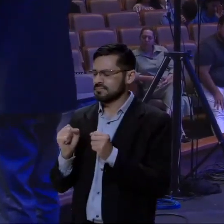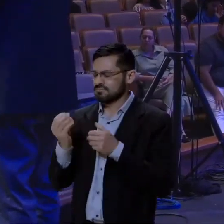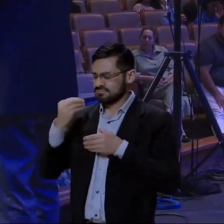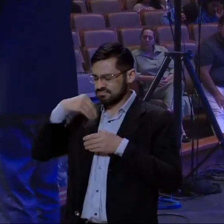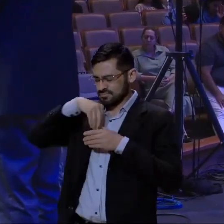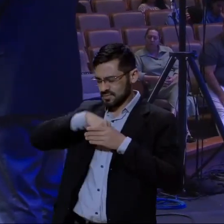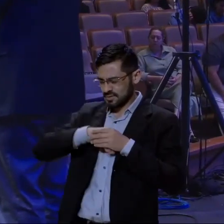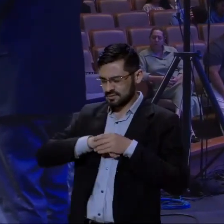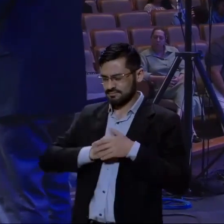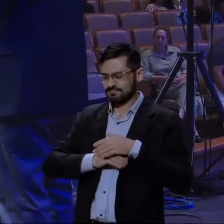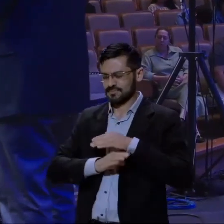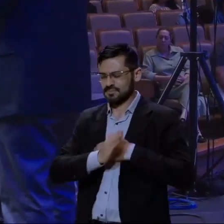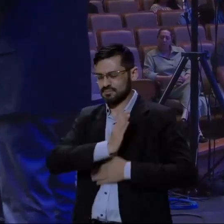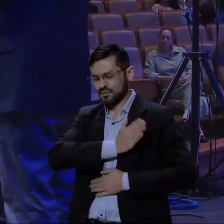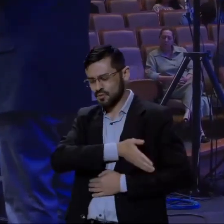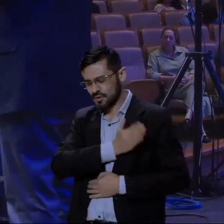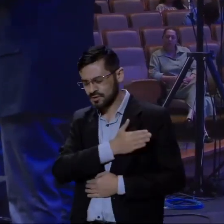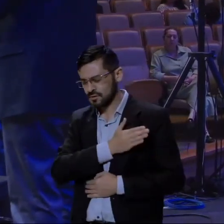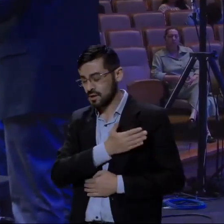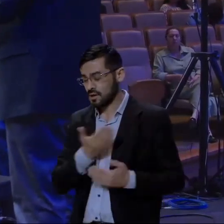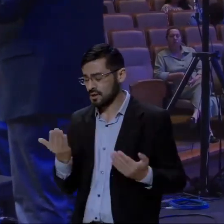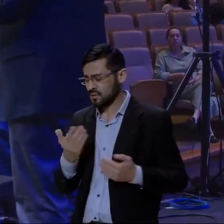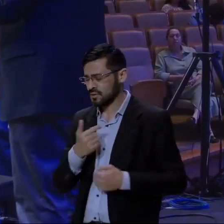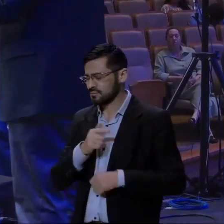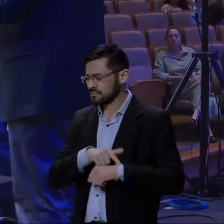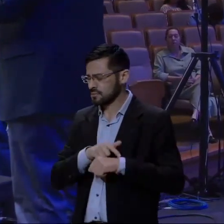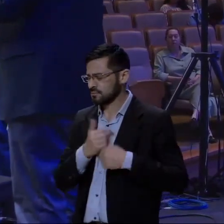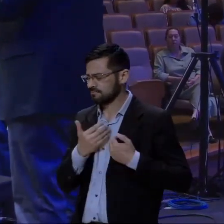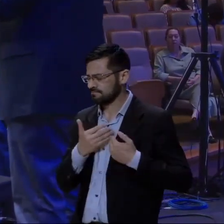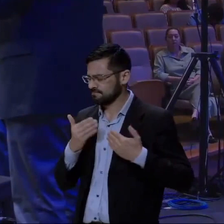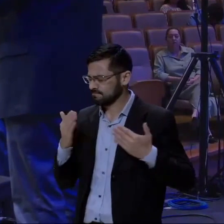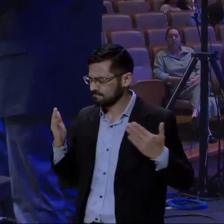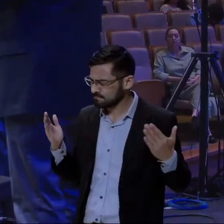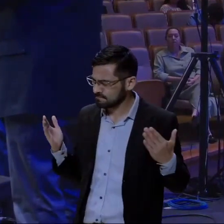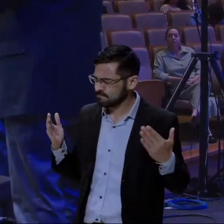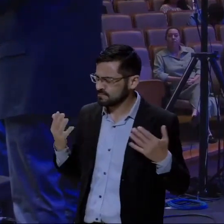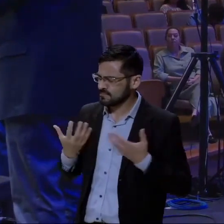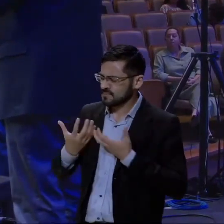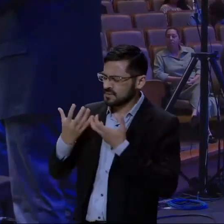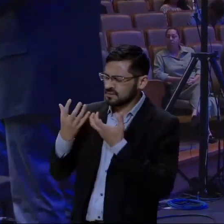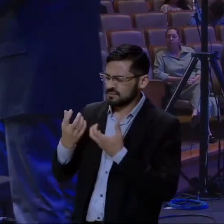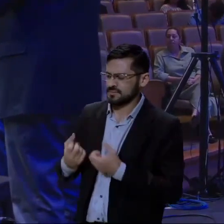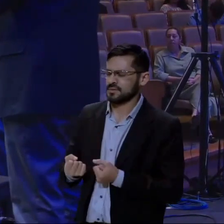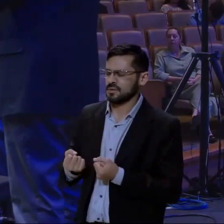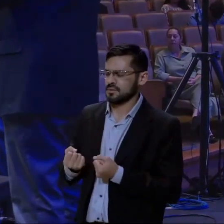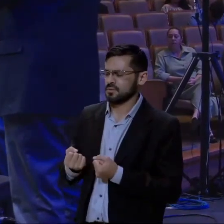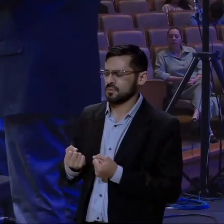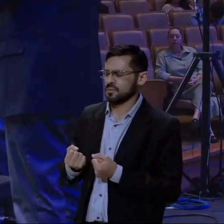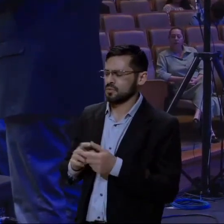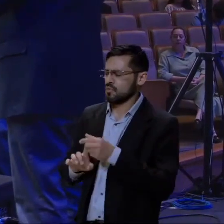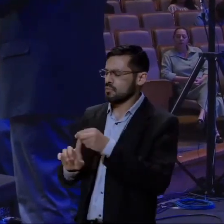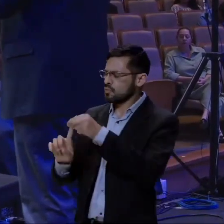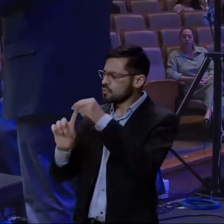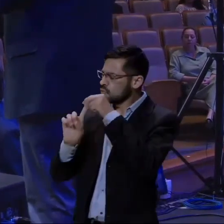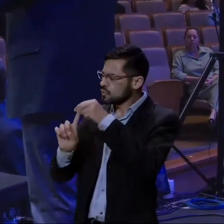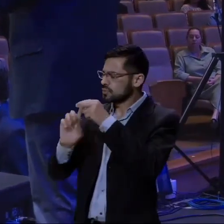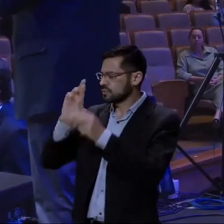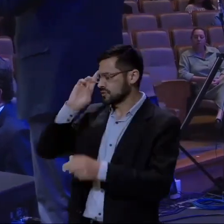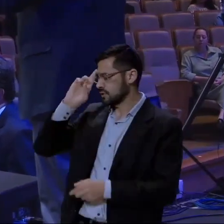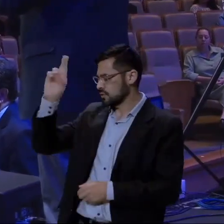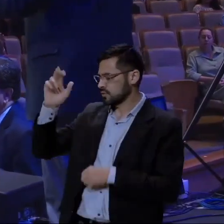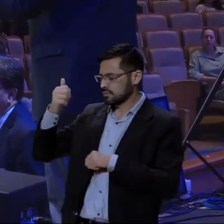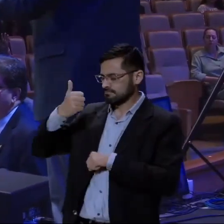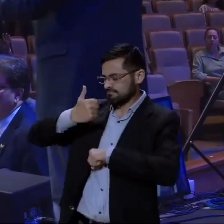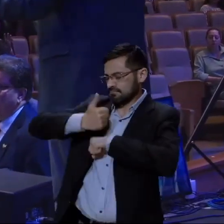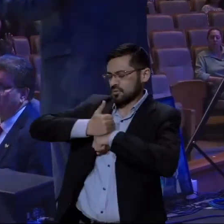minha vida. Eu abro meu coração para te receber como Senhor, como